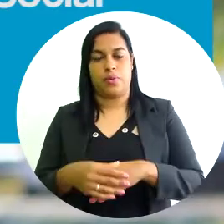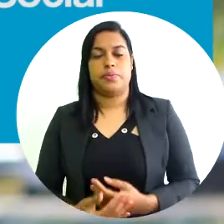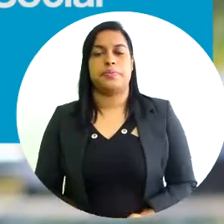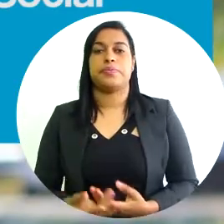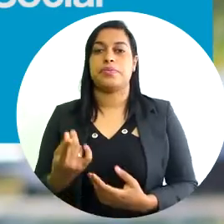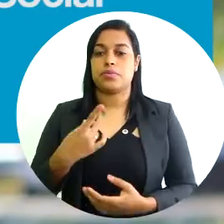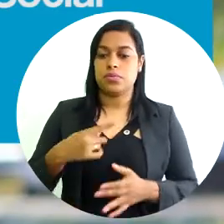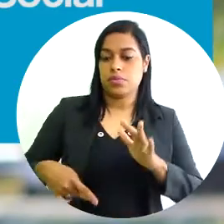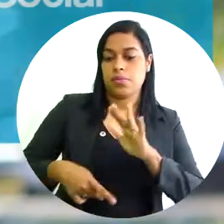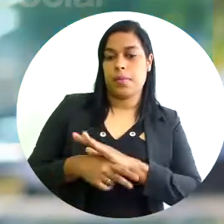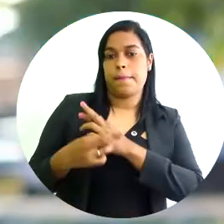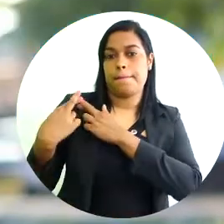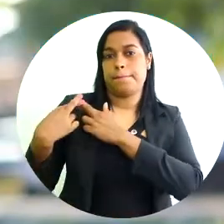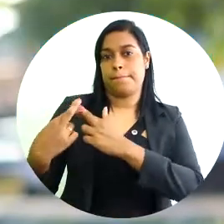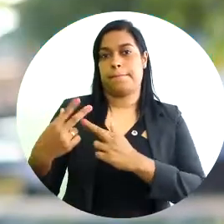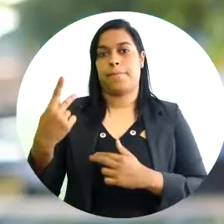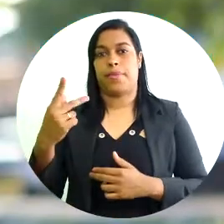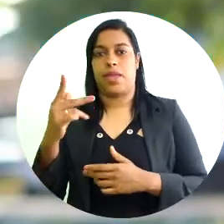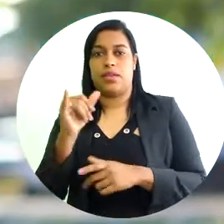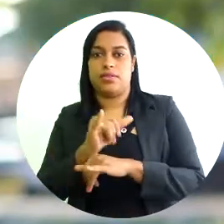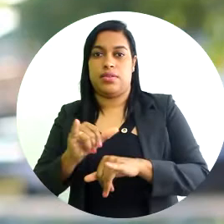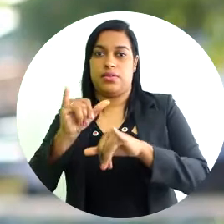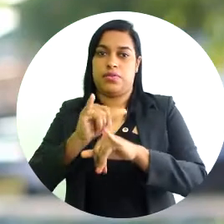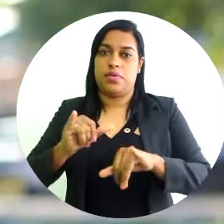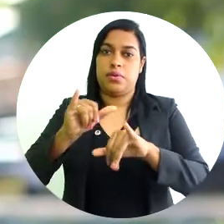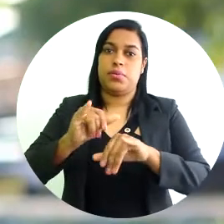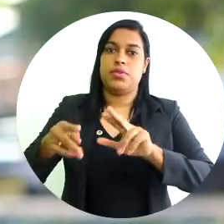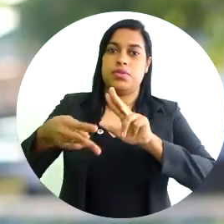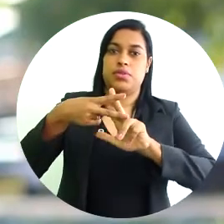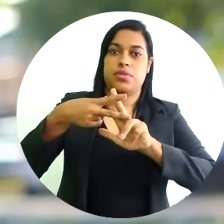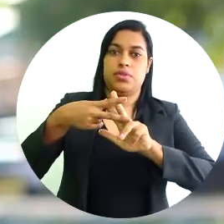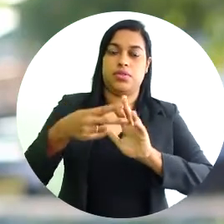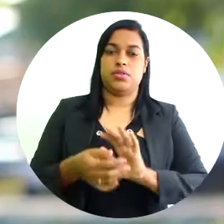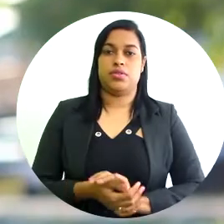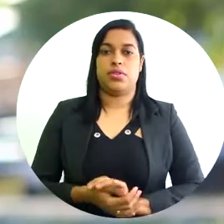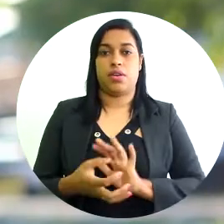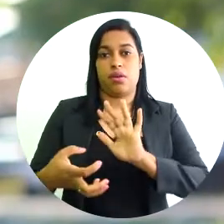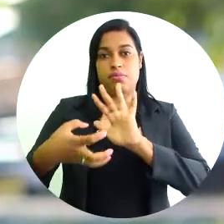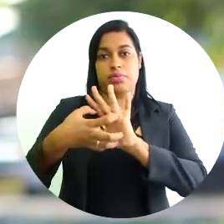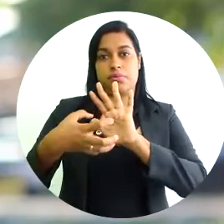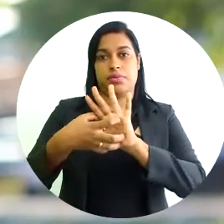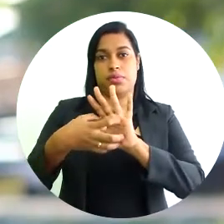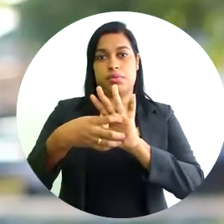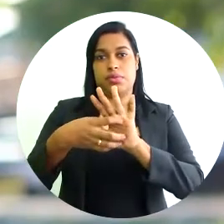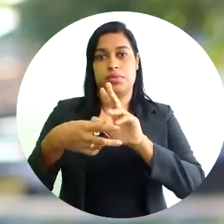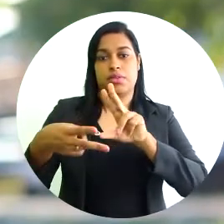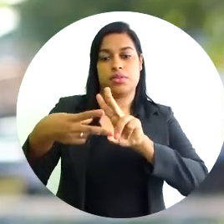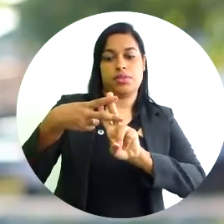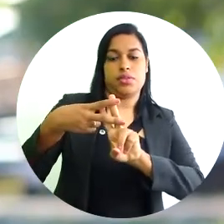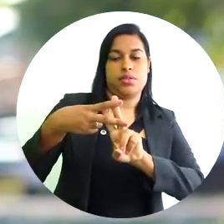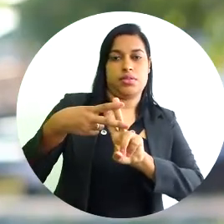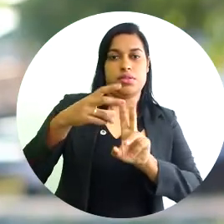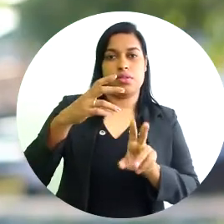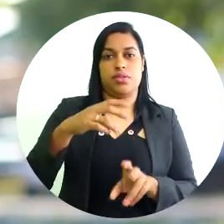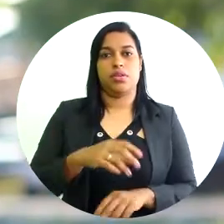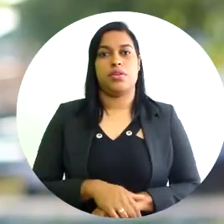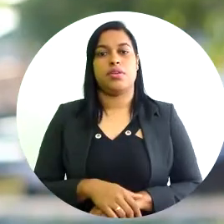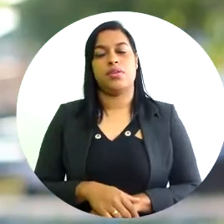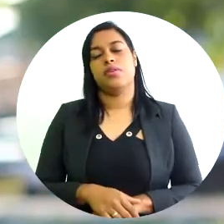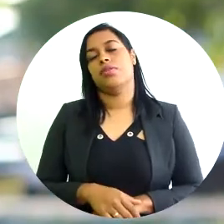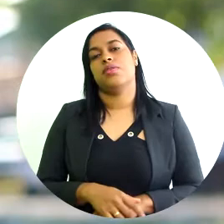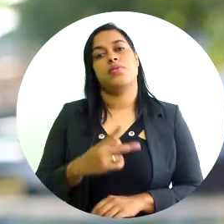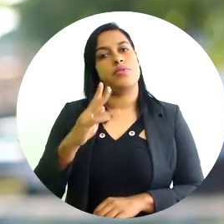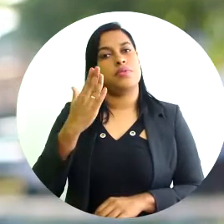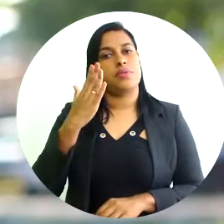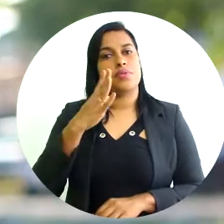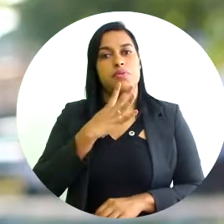se coloca para representar aquela informação através da hashtag, que é o símbolo da cerquilha ou sustenido, como queiram